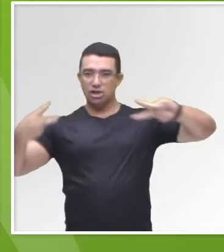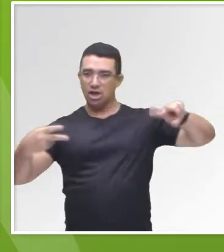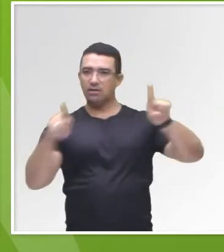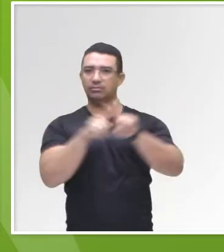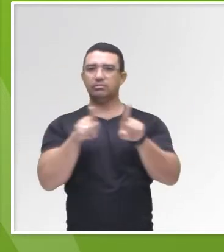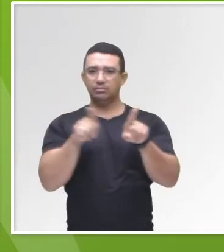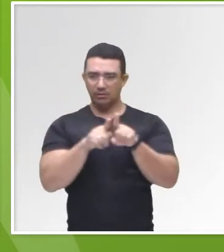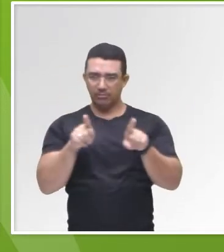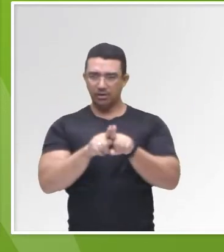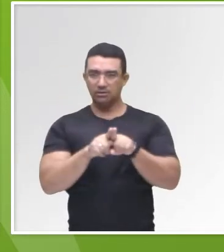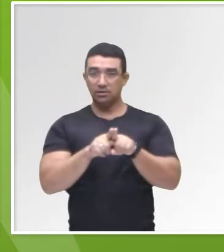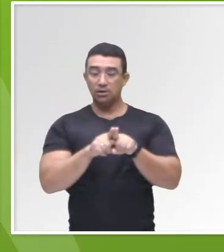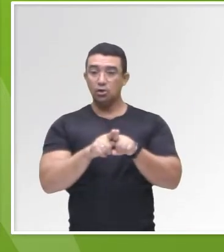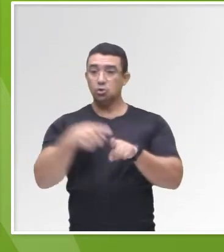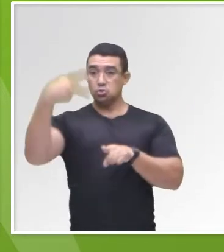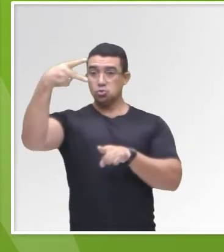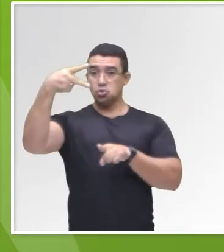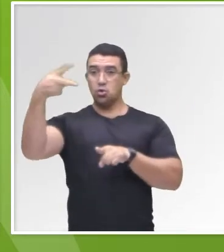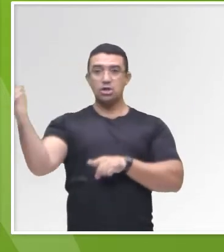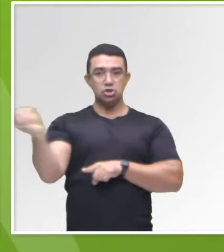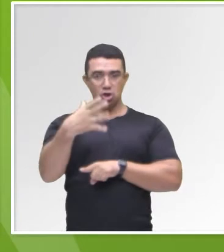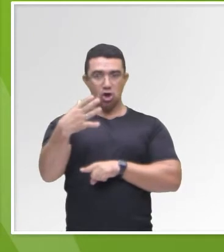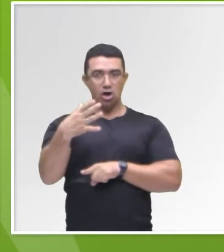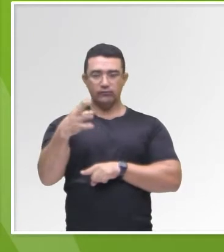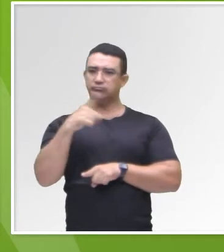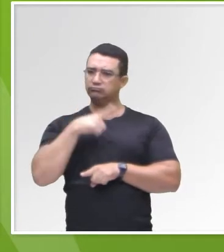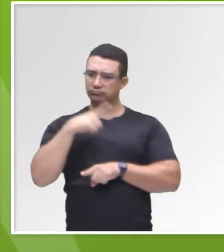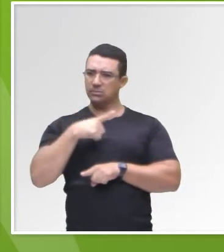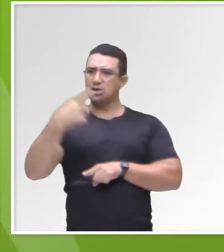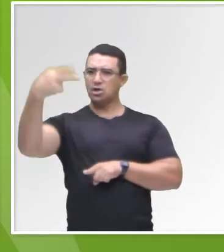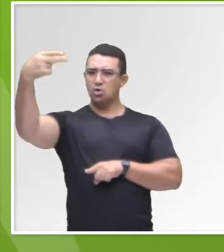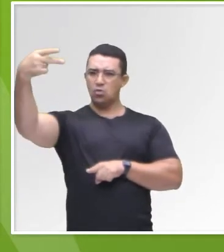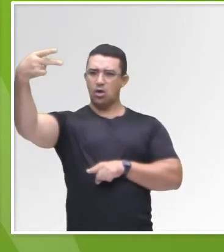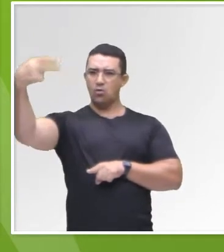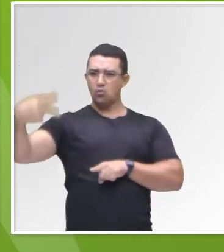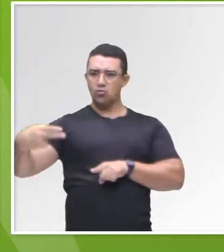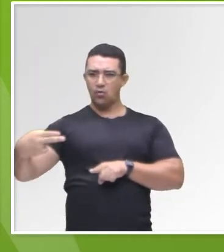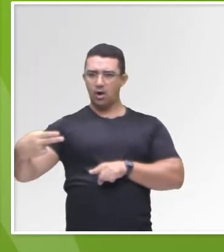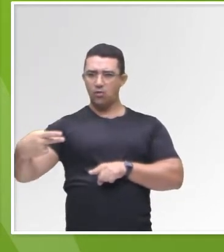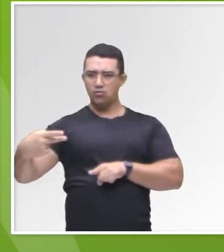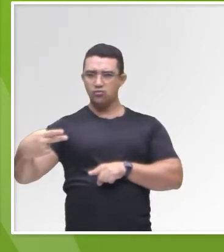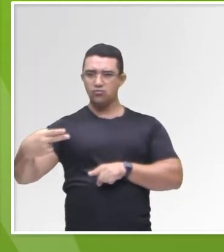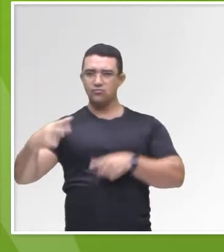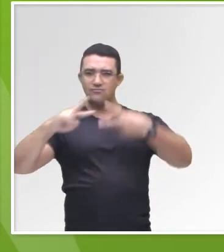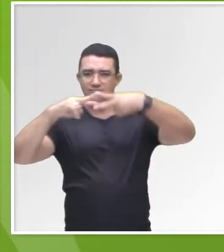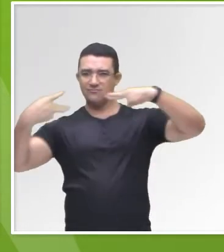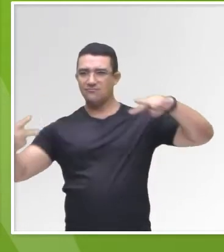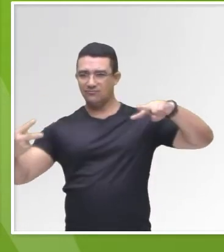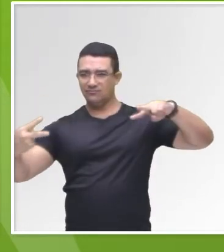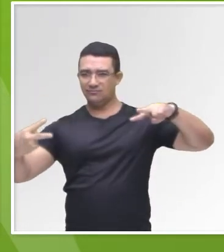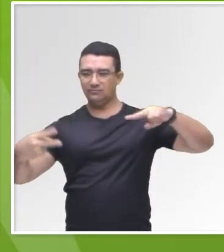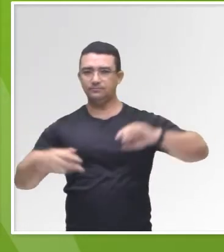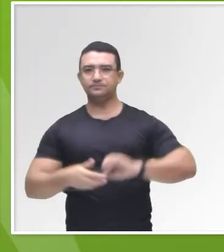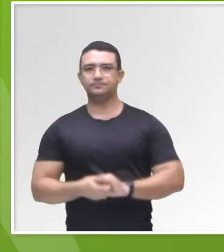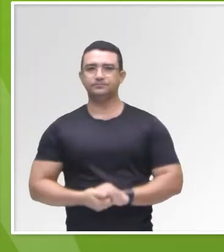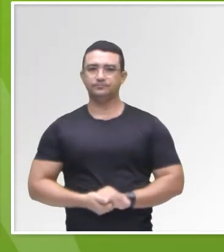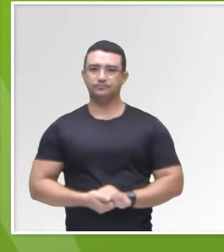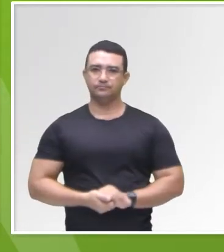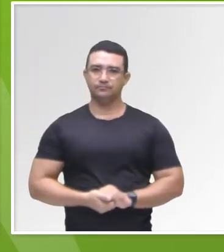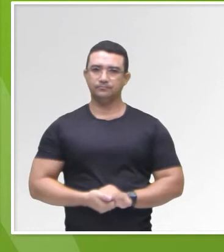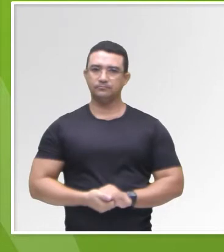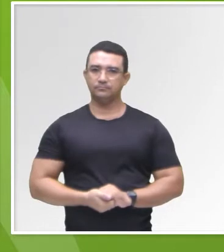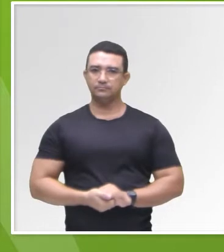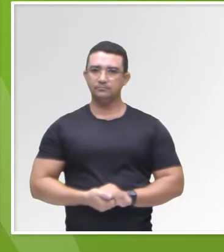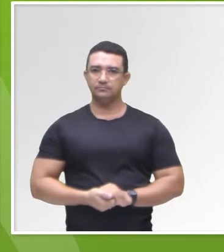que essas duas novas células tenham a mesma quantidade de cromossomos que a célula mãe, que é essa primeira aqui,